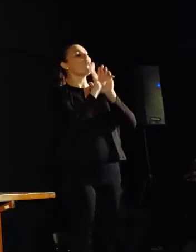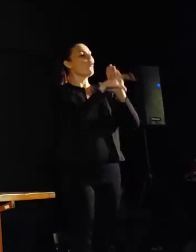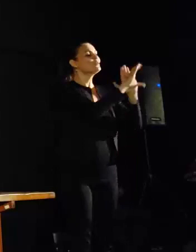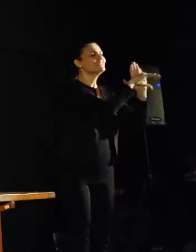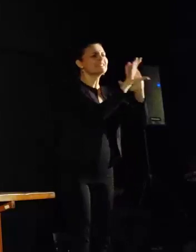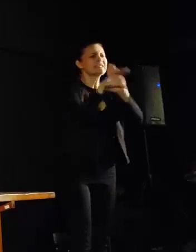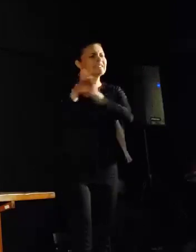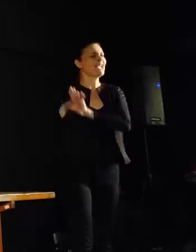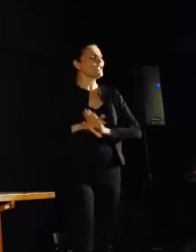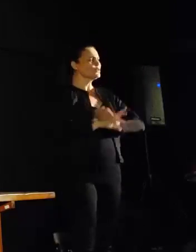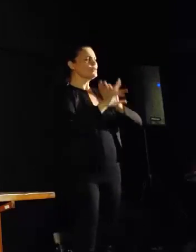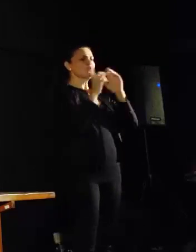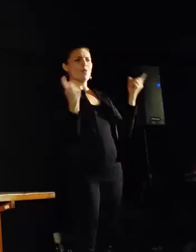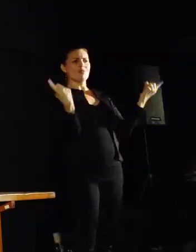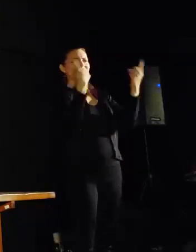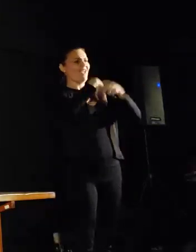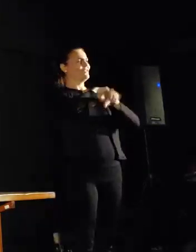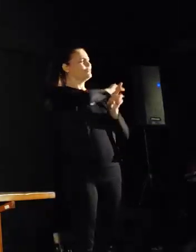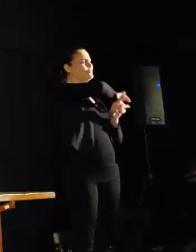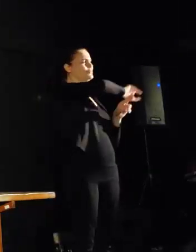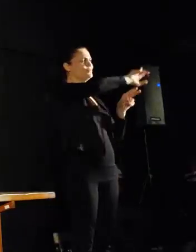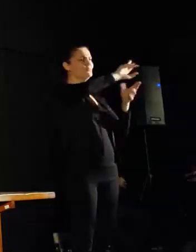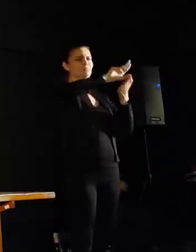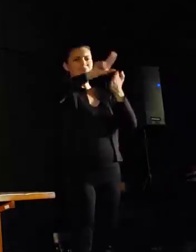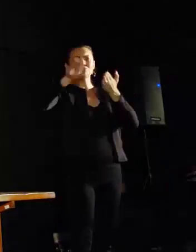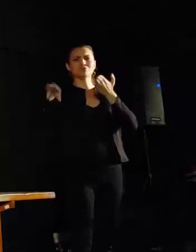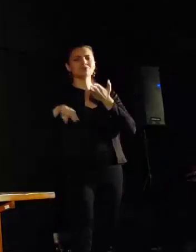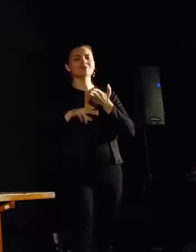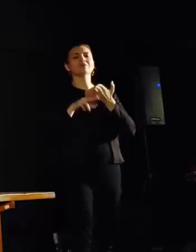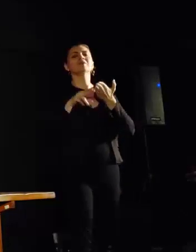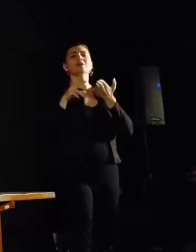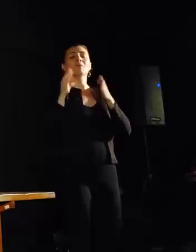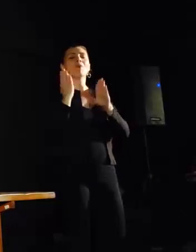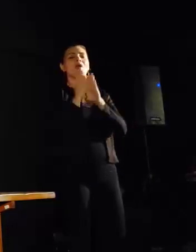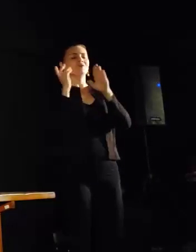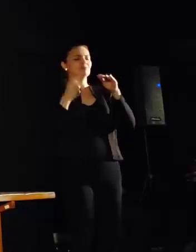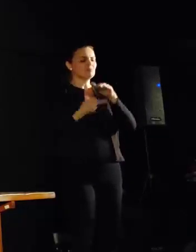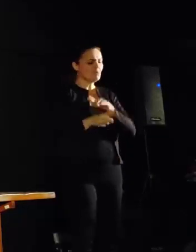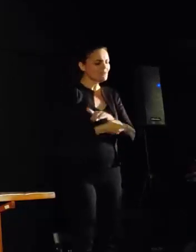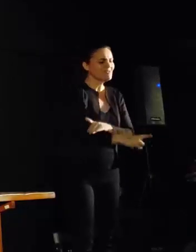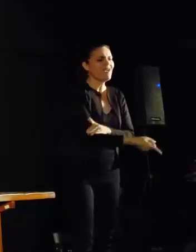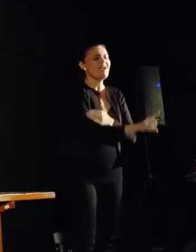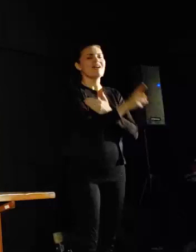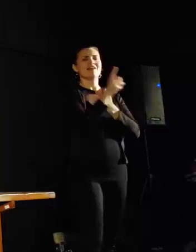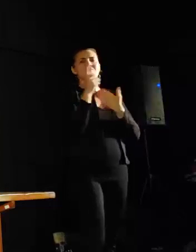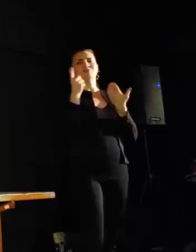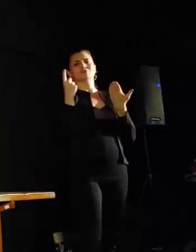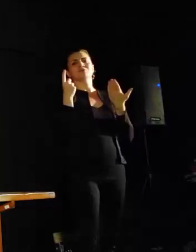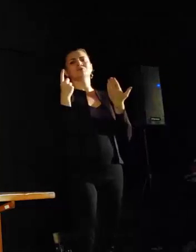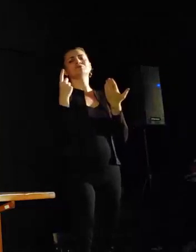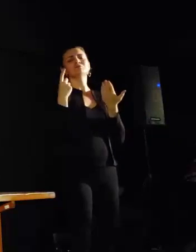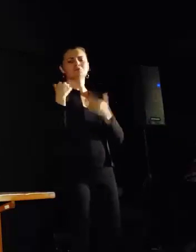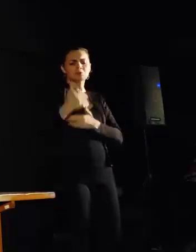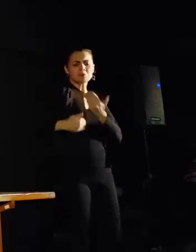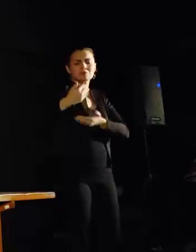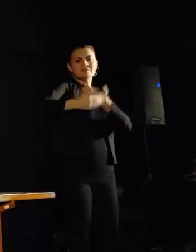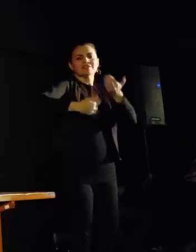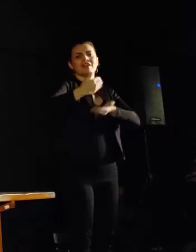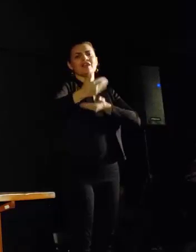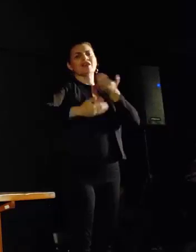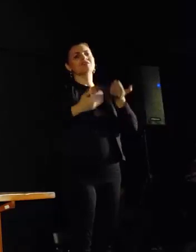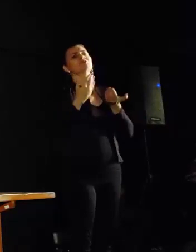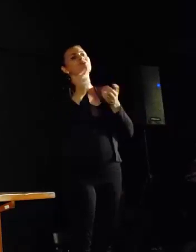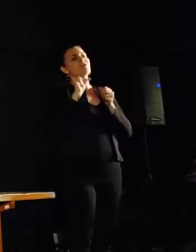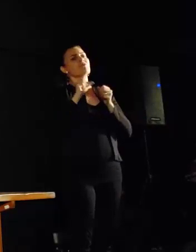estão enraizados em experiências sociais profundas, em processos de transmissão e de filiação profundos, certo? Que fazem com que nós tenhamos